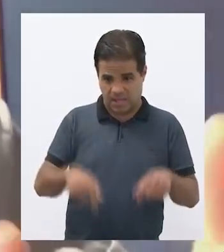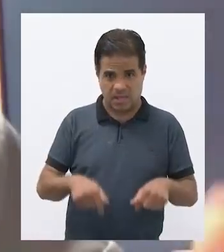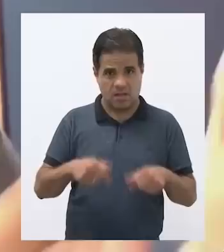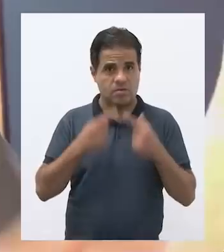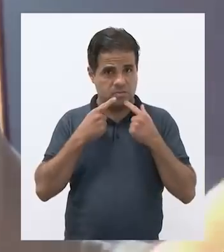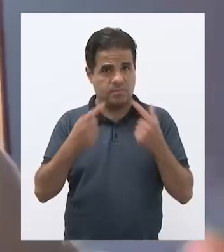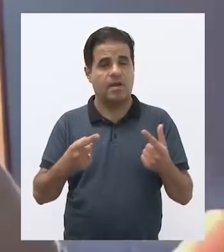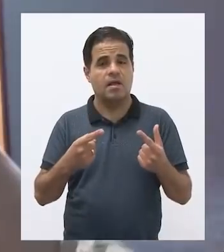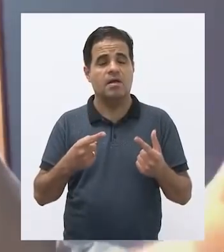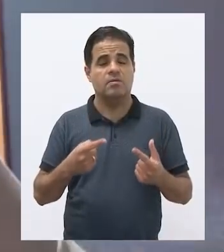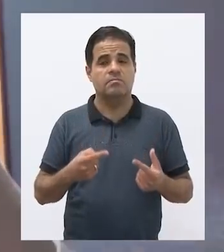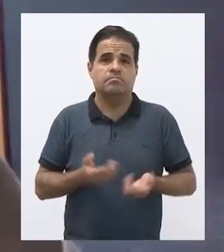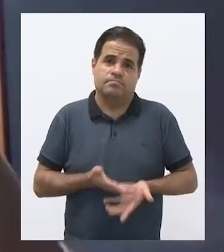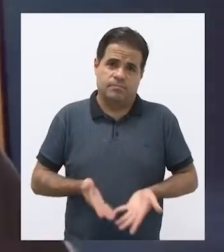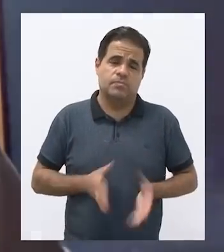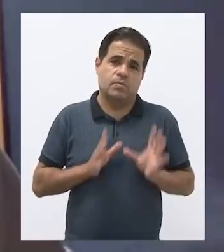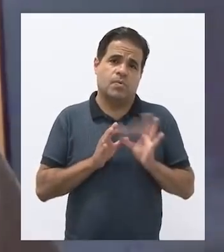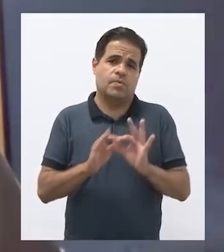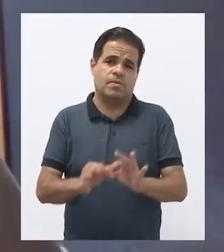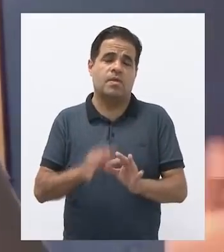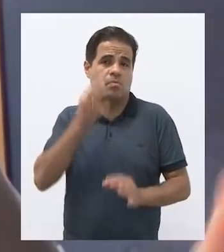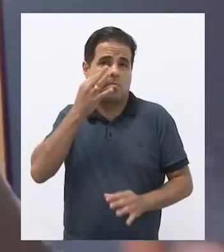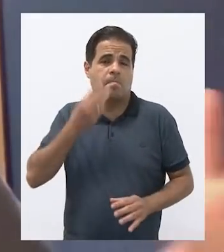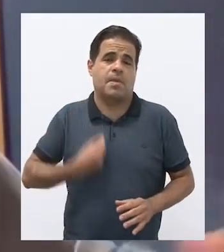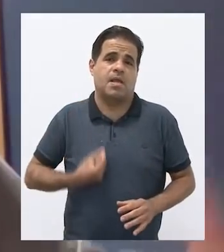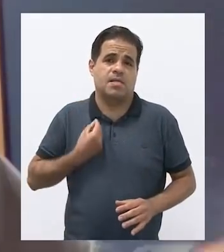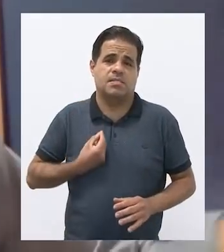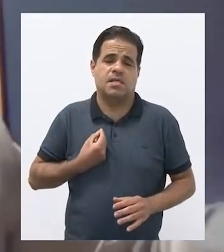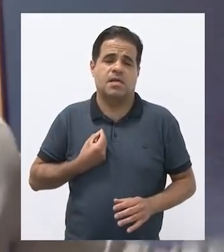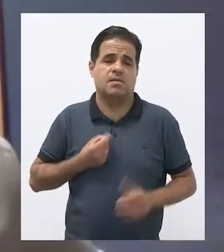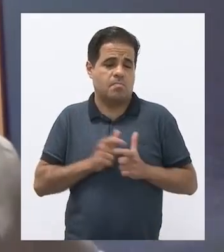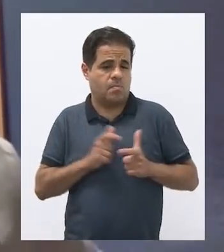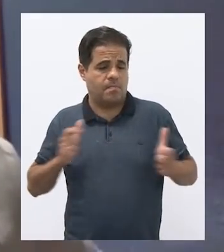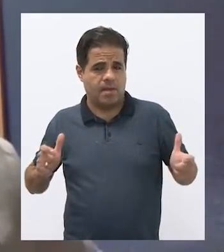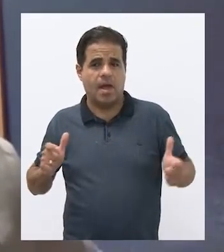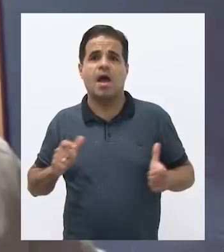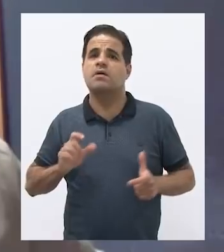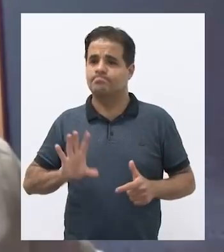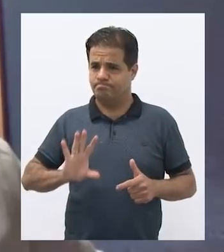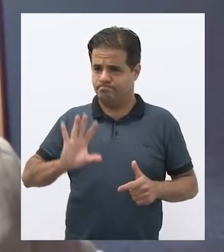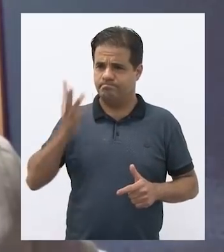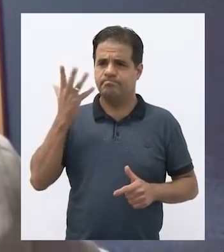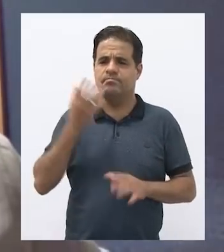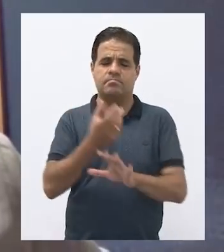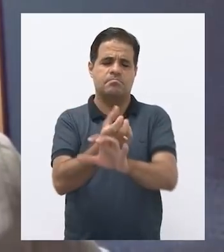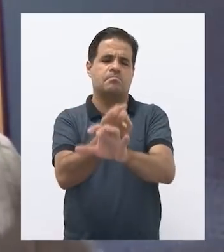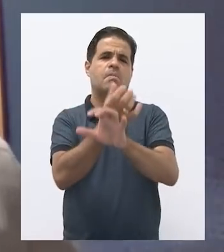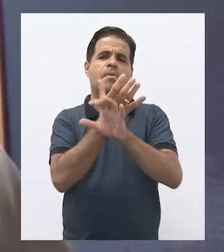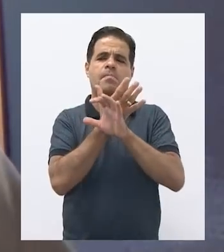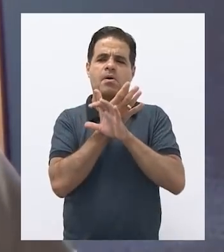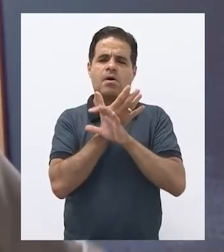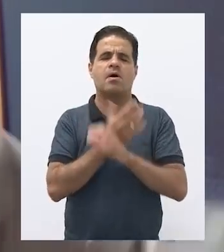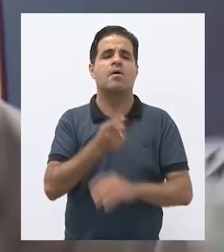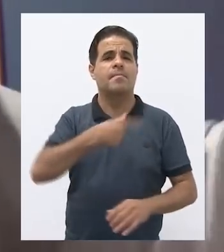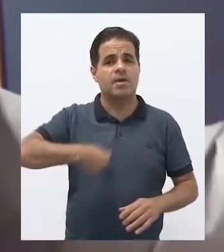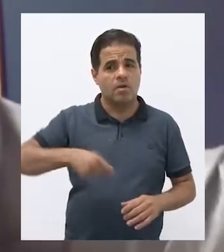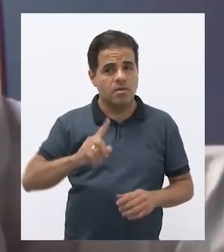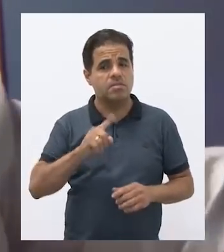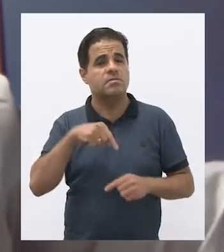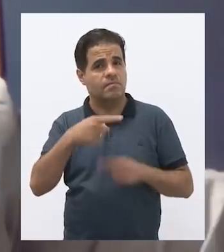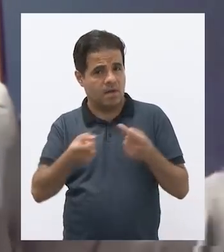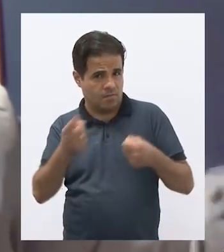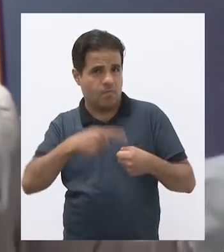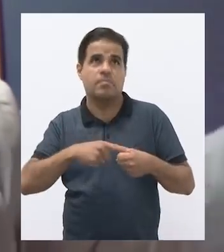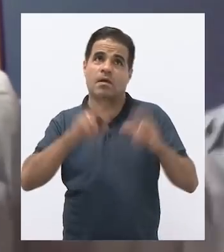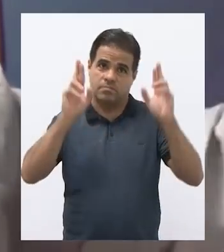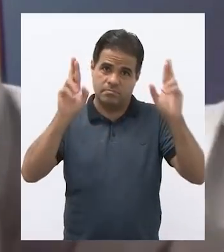falando no contexto do presente, em que a maior parte ainda está acontecendo remoto. Mas nós vamos voltar, eu